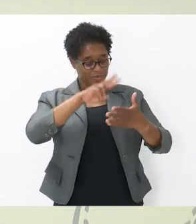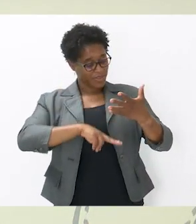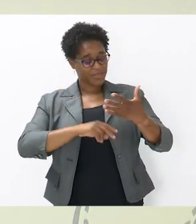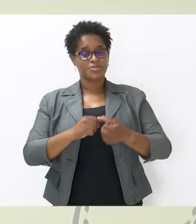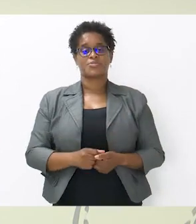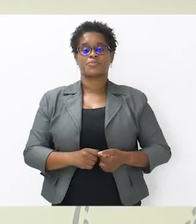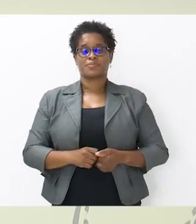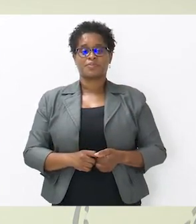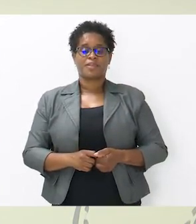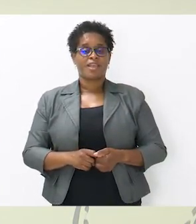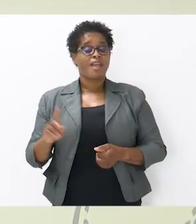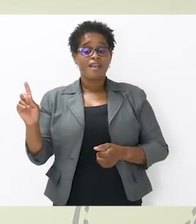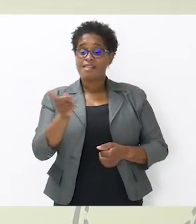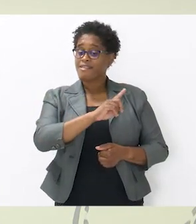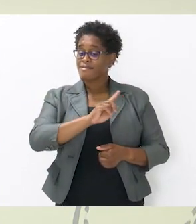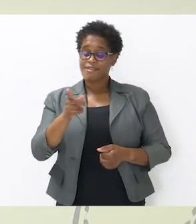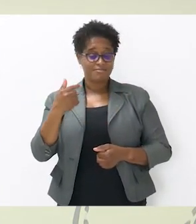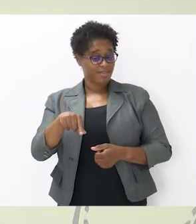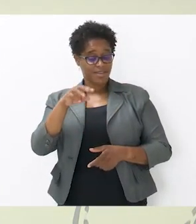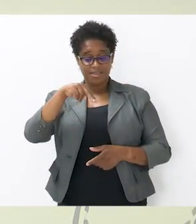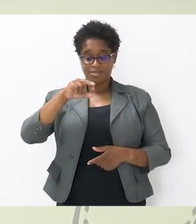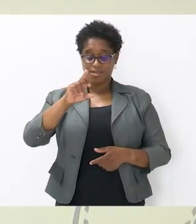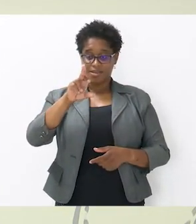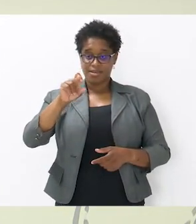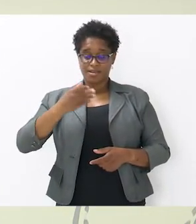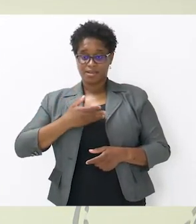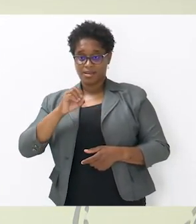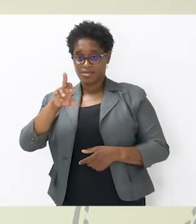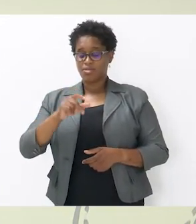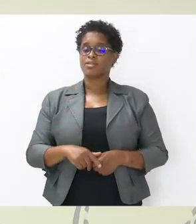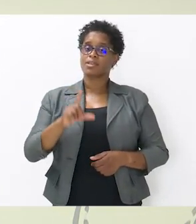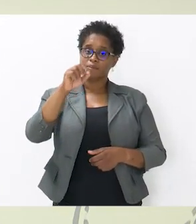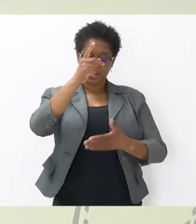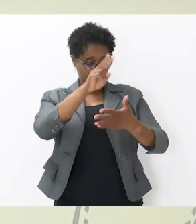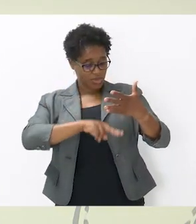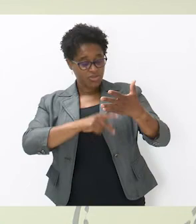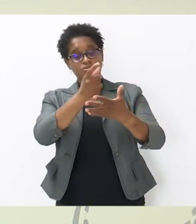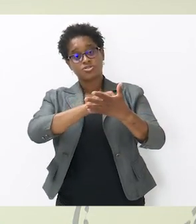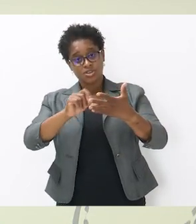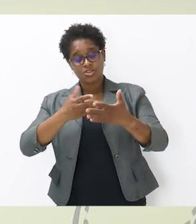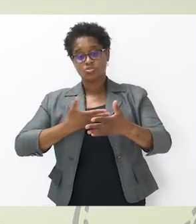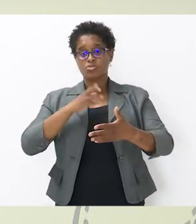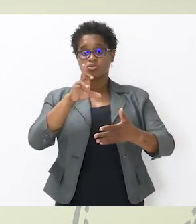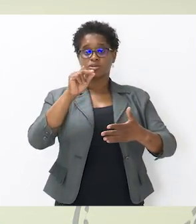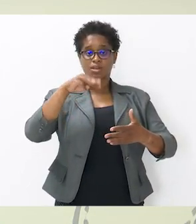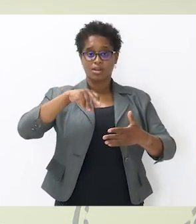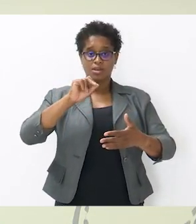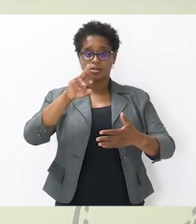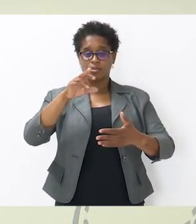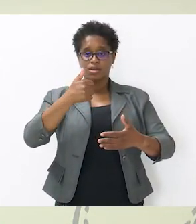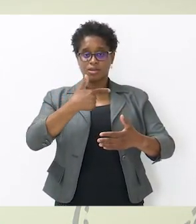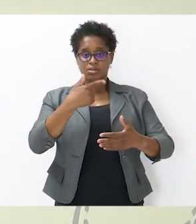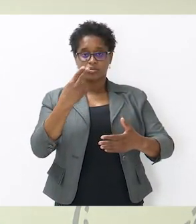texto que não tem narrador, que é um texto escrito por dramaturgo ou pelo